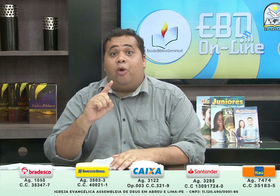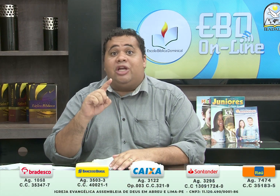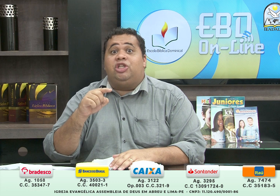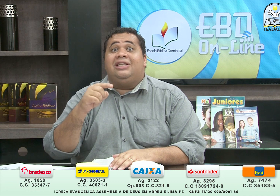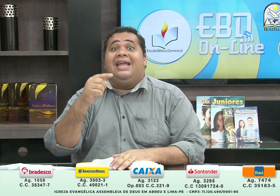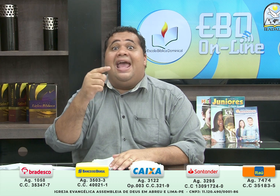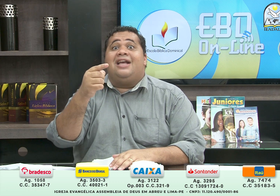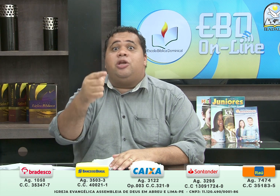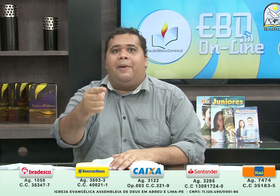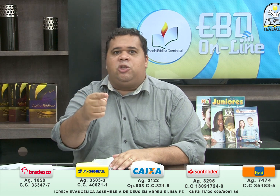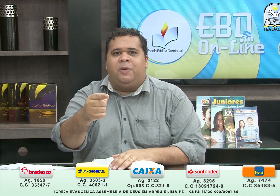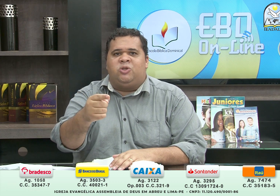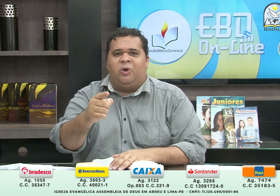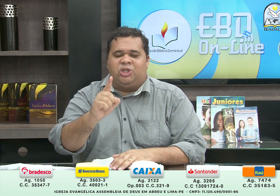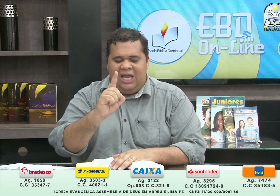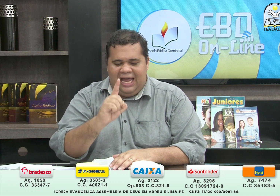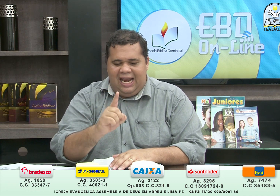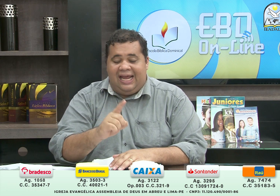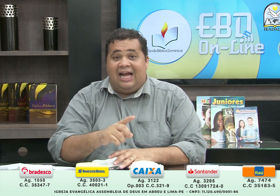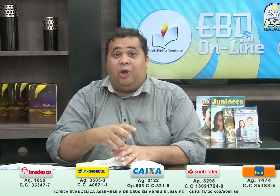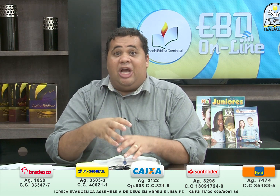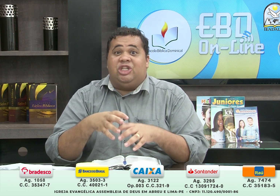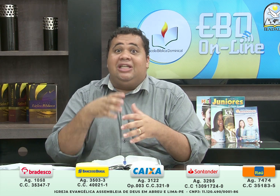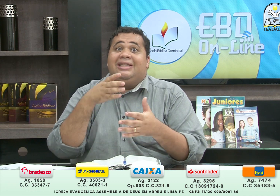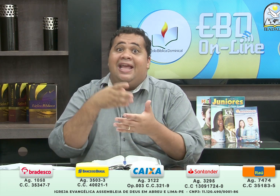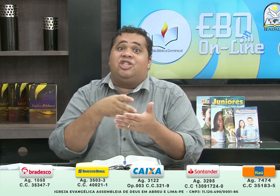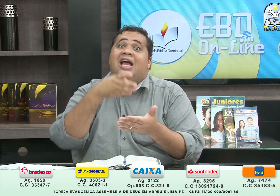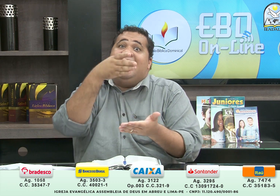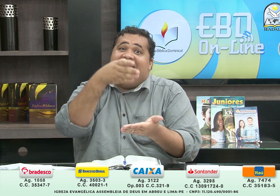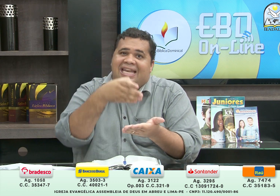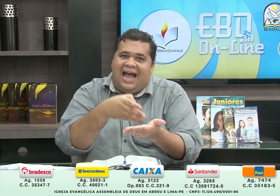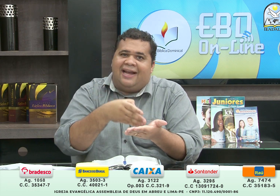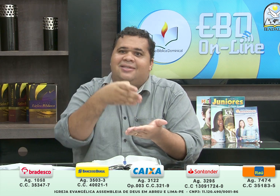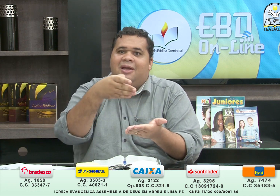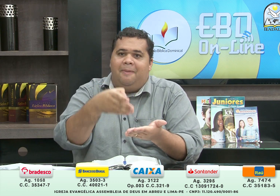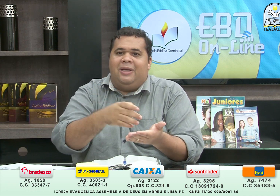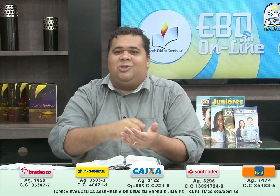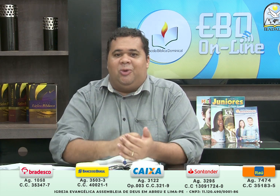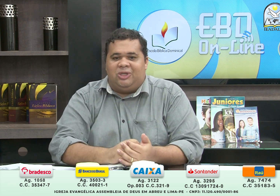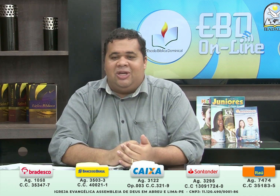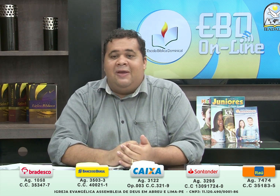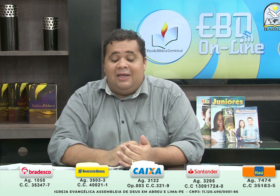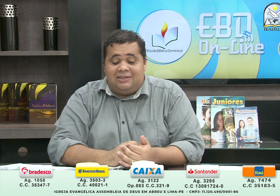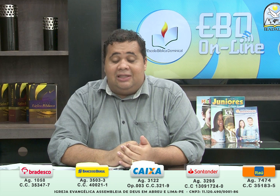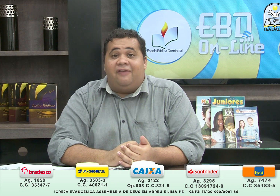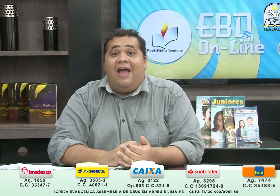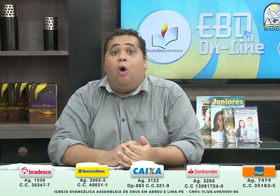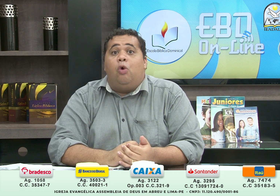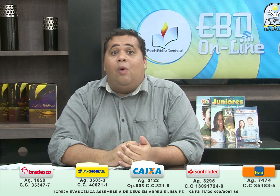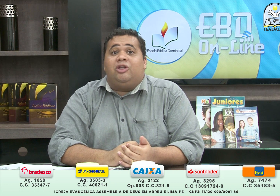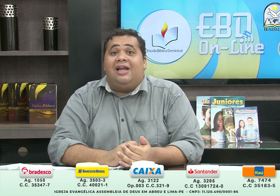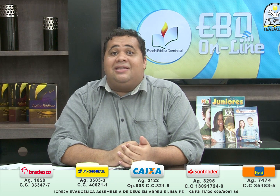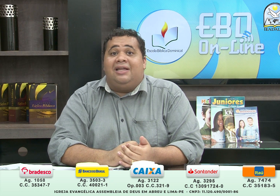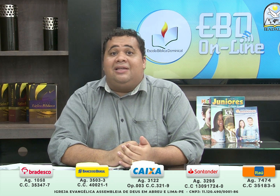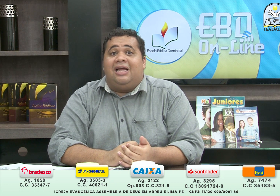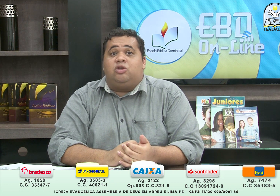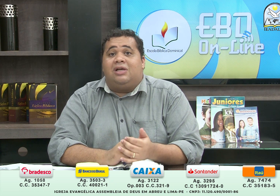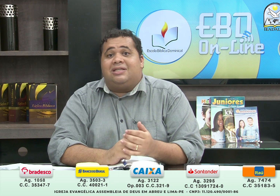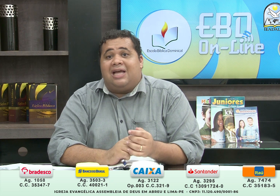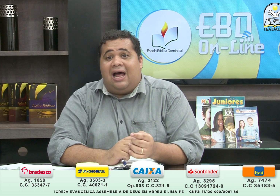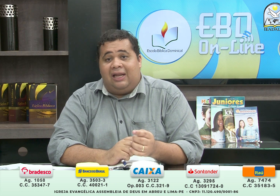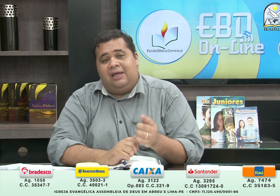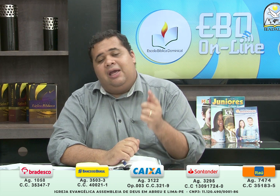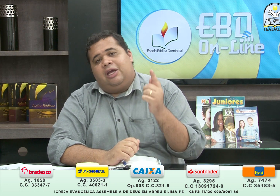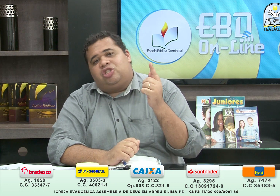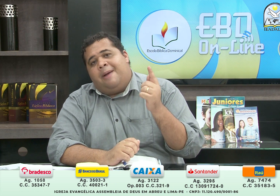legado não é o que a gente deixa para as pessoas legado é o que a gente deixa nas pessoas se tiver algum adolescente da